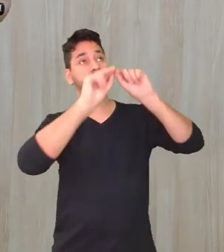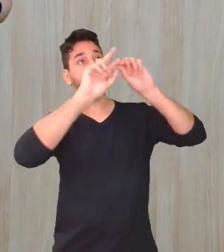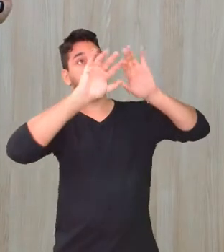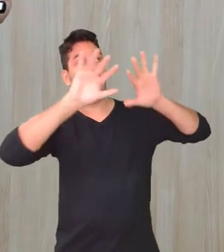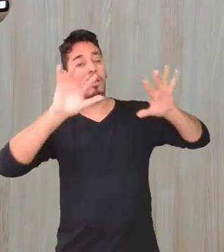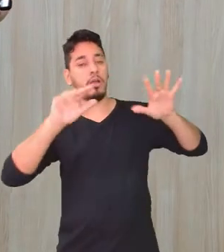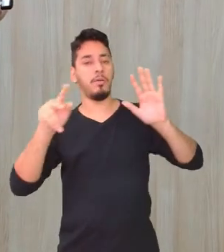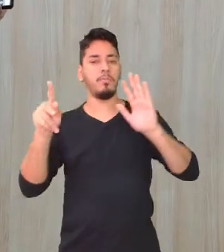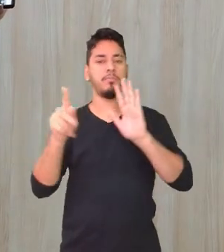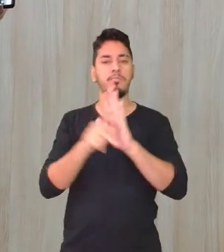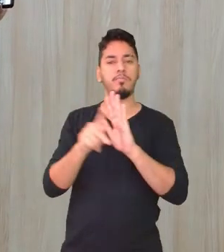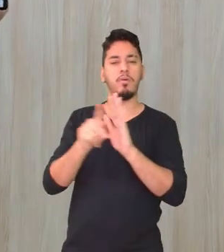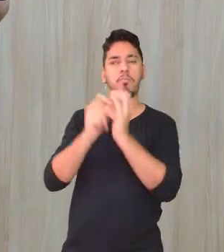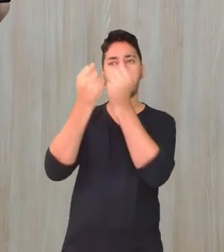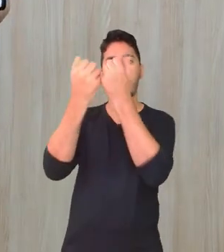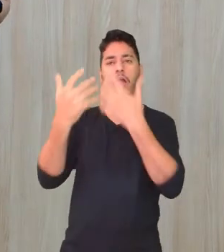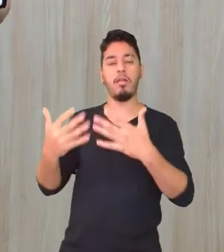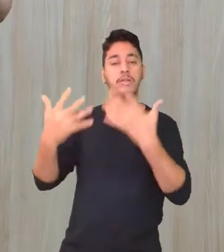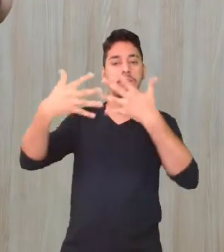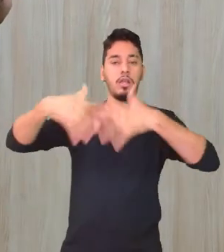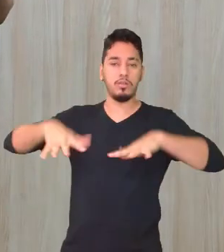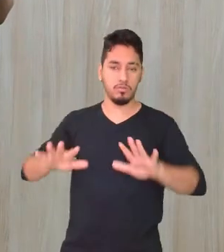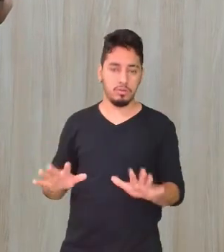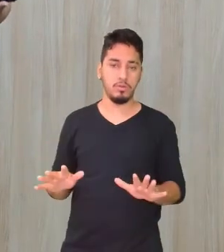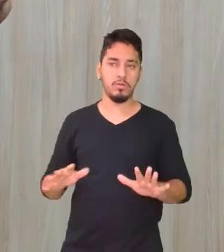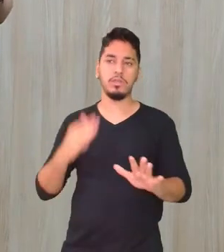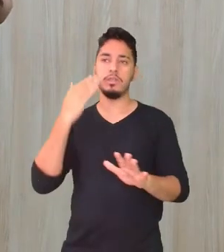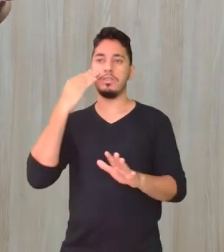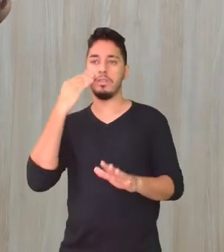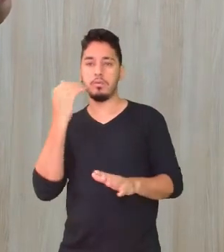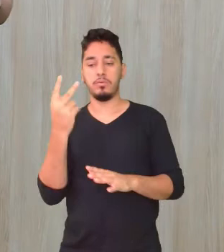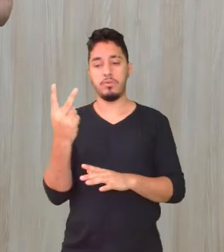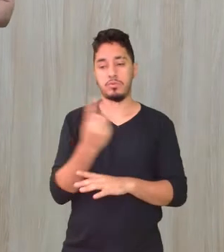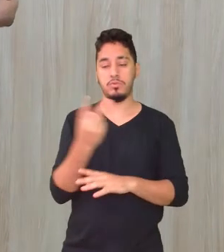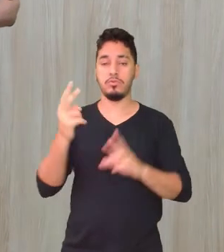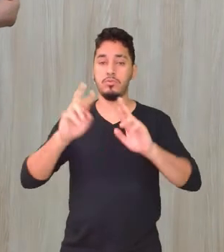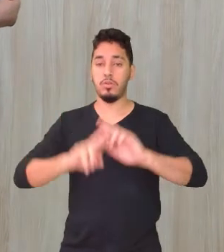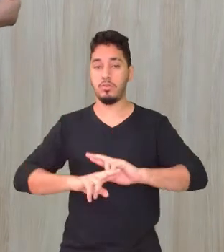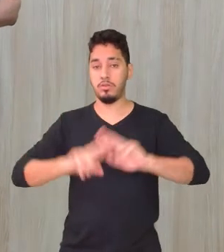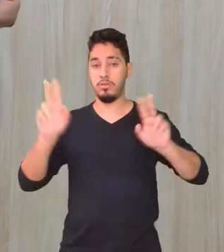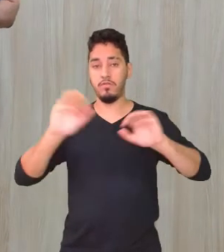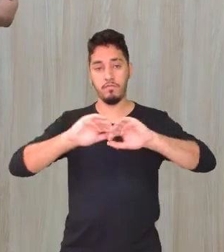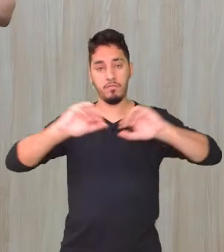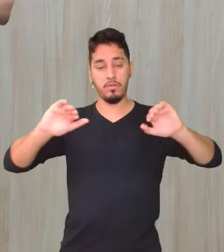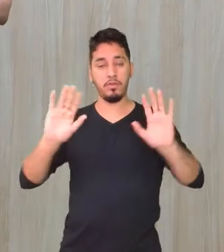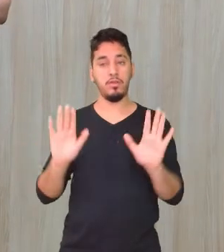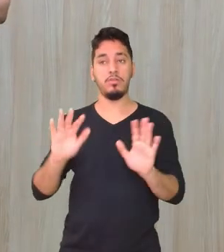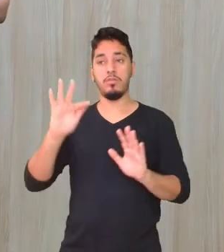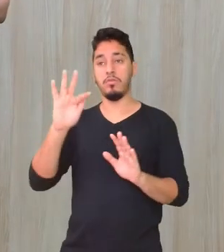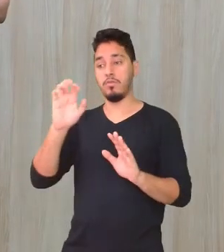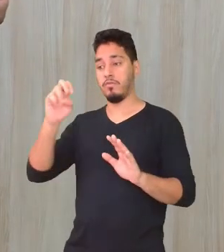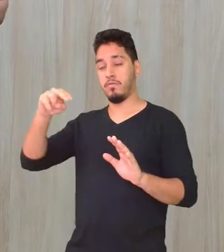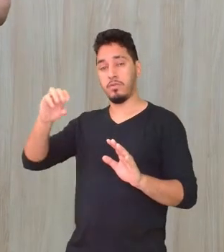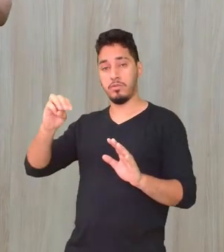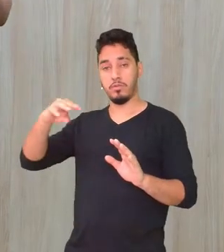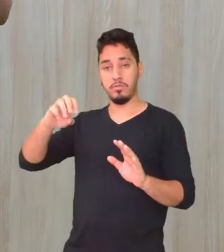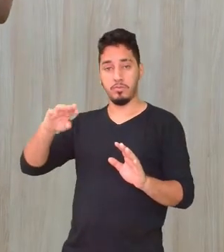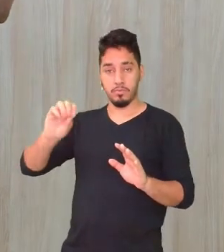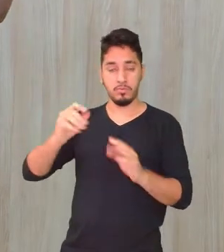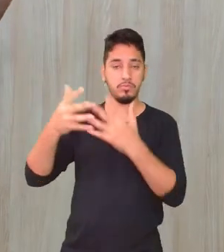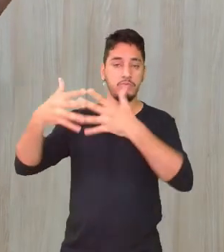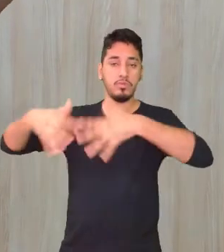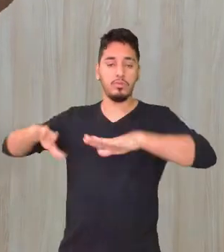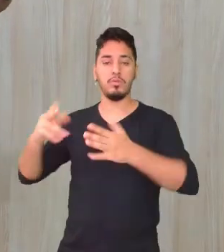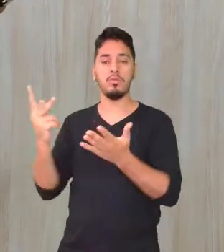e desastres naturais. A gente sabe que as duas coisas são diferentes, né? O fenômeno natural, ele